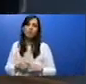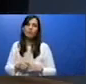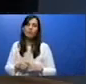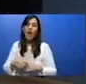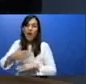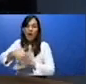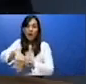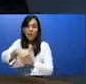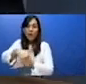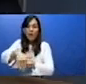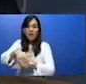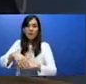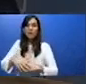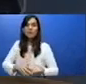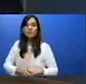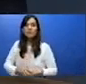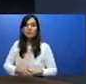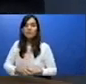anhanguera,